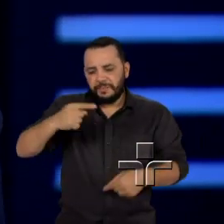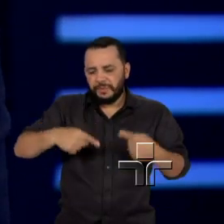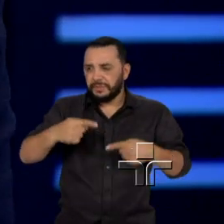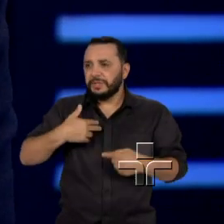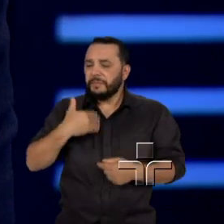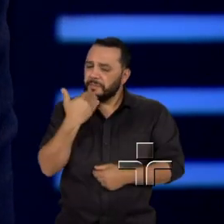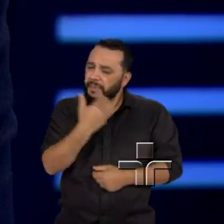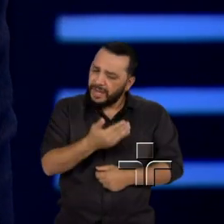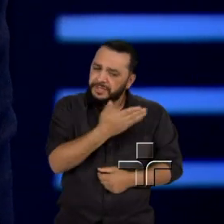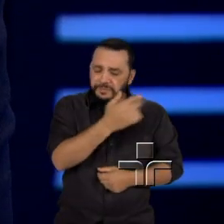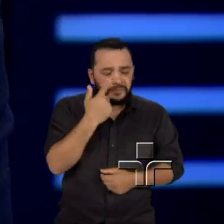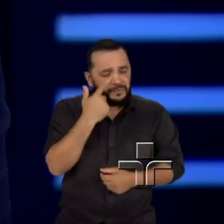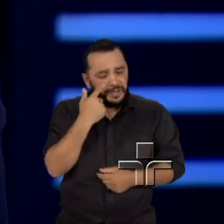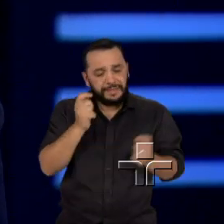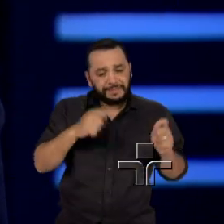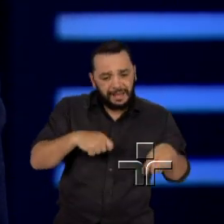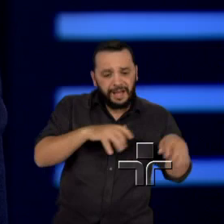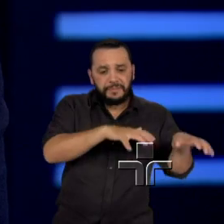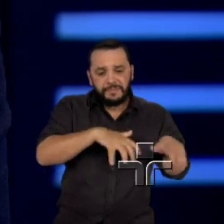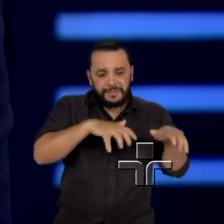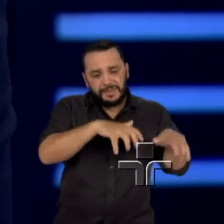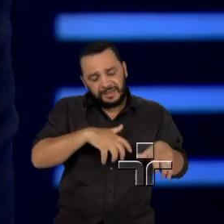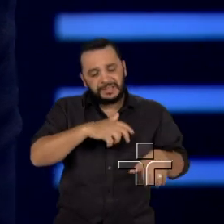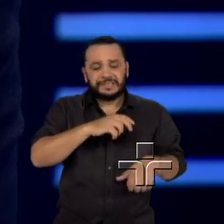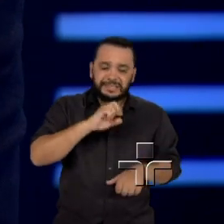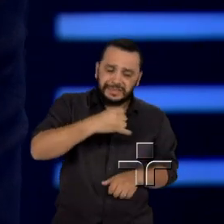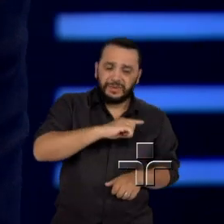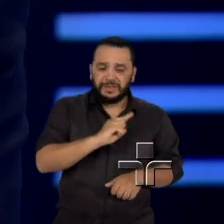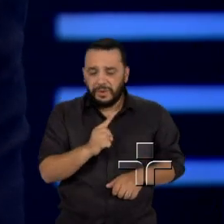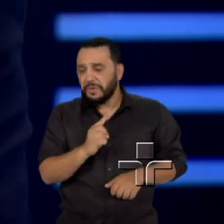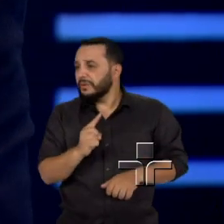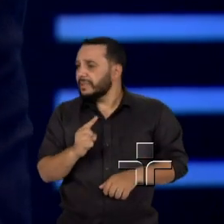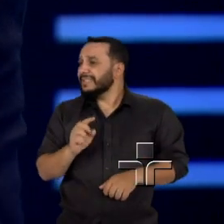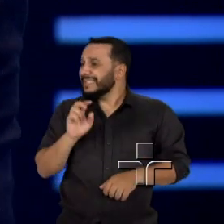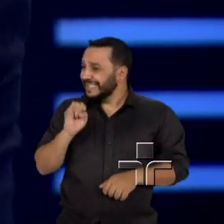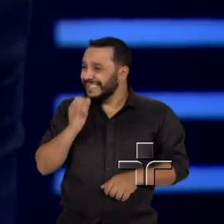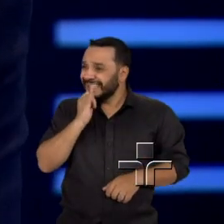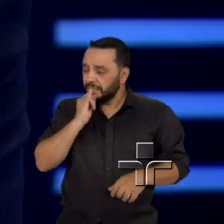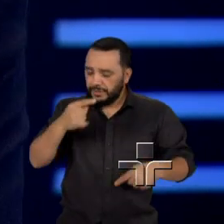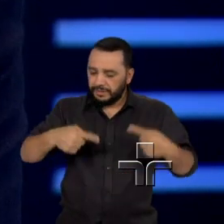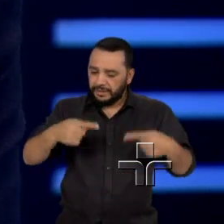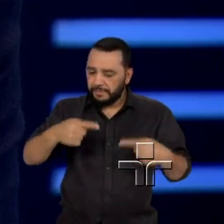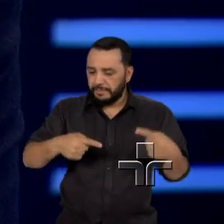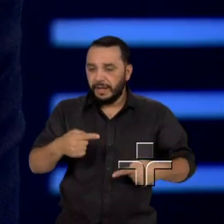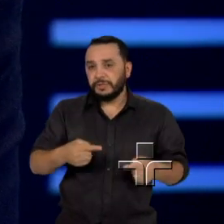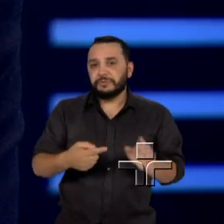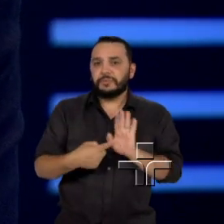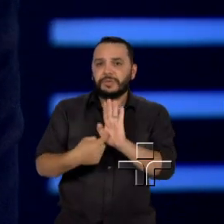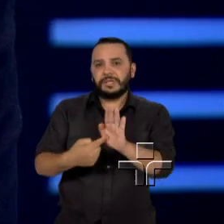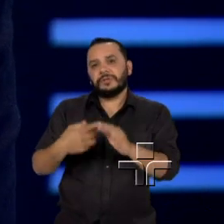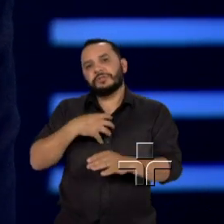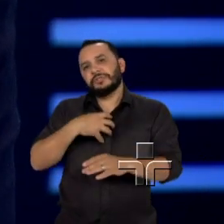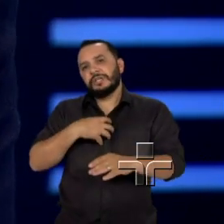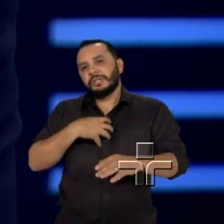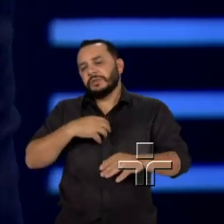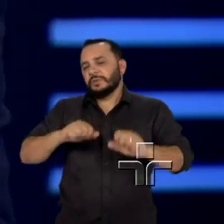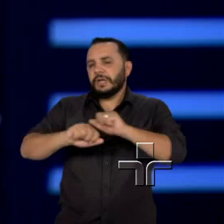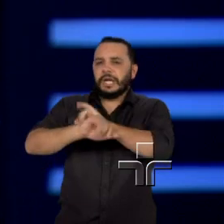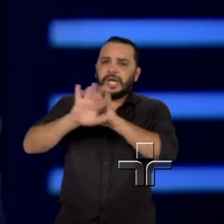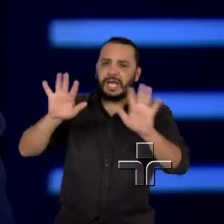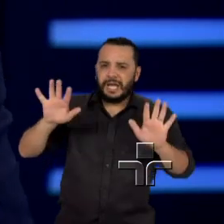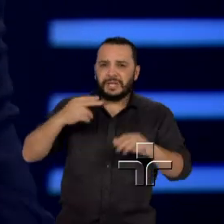para fazer revisões. O que eu estou dizendo é o seguinte: me parece razoável, se esse debate fosse colocado de maneira razoável e